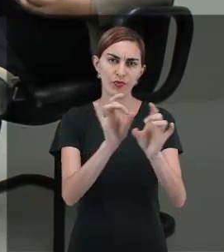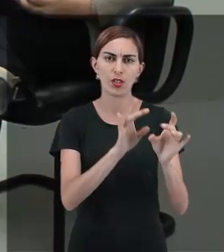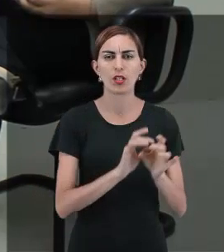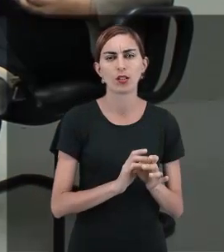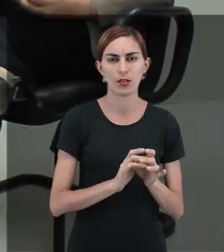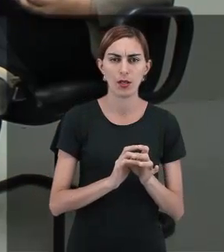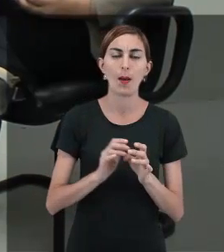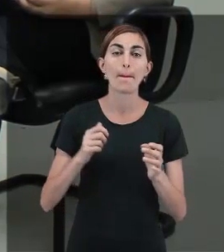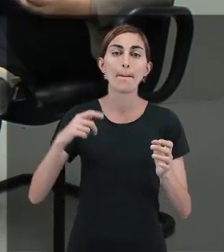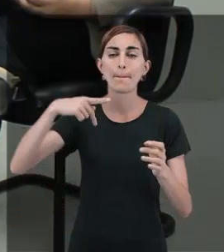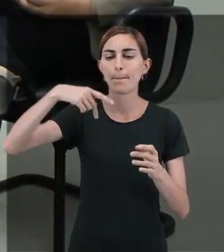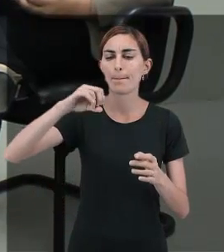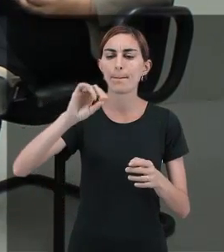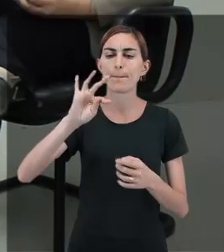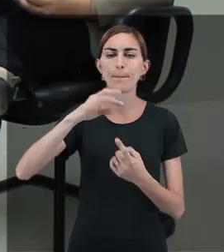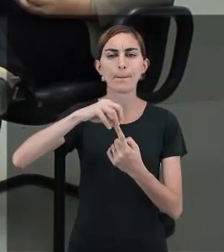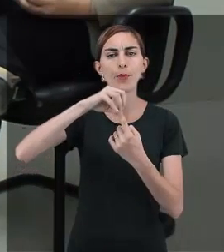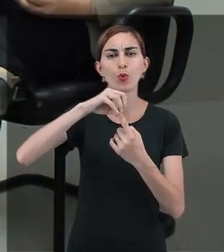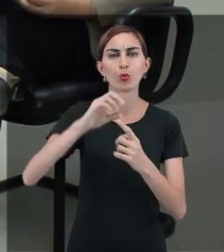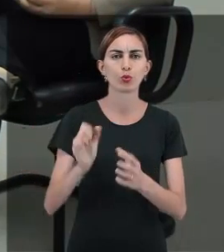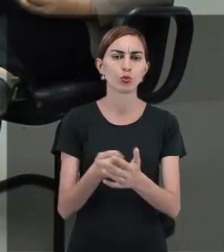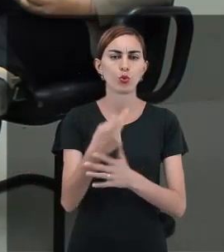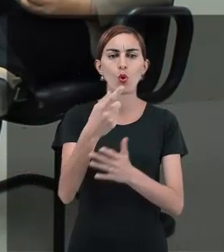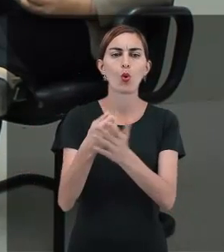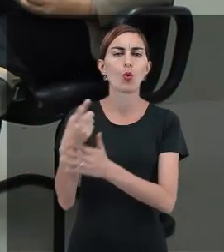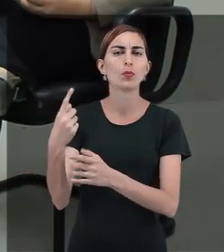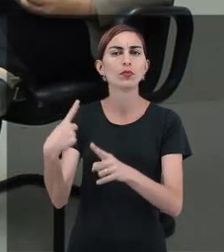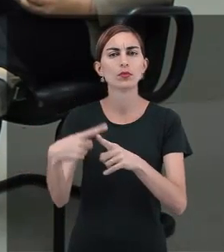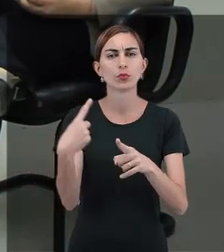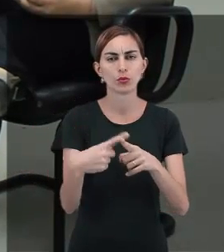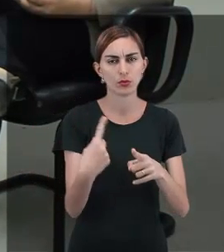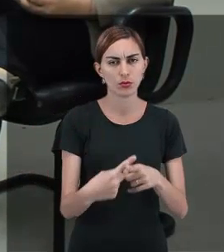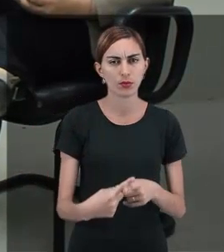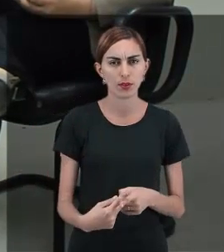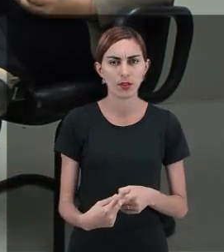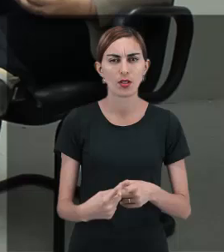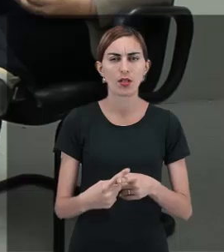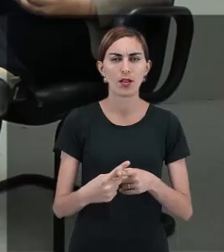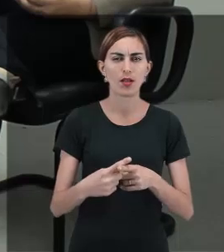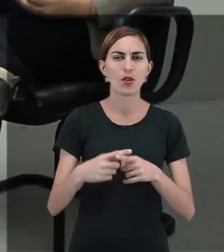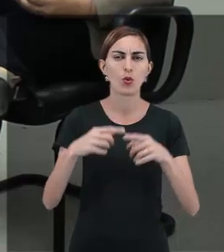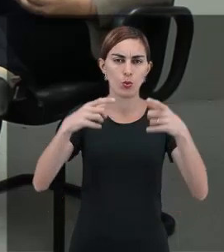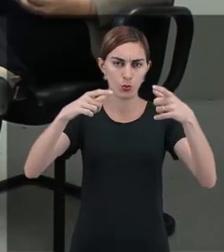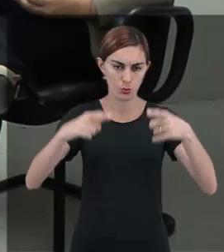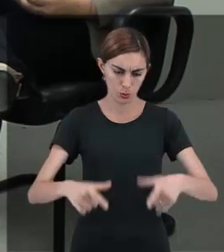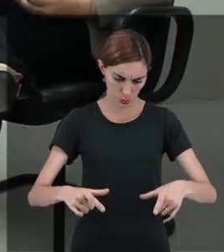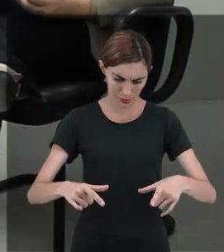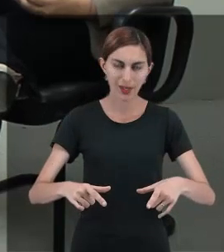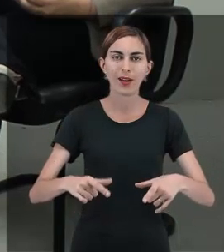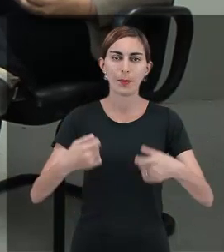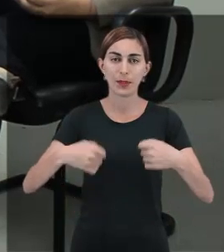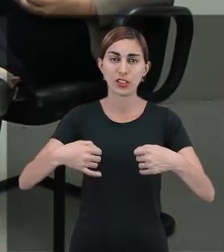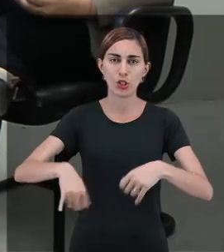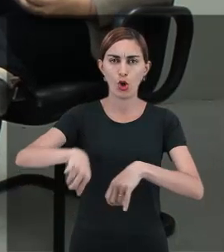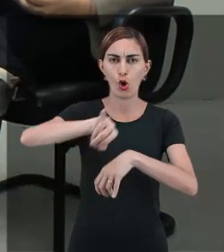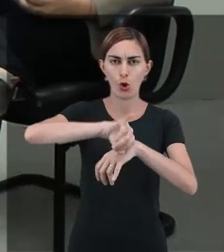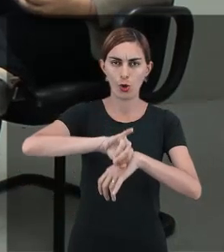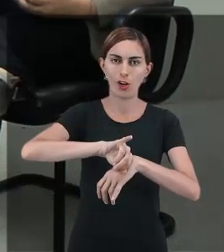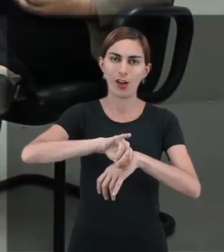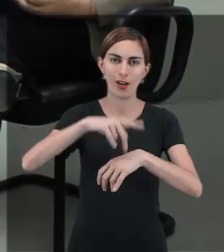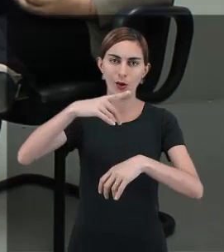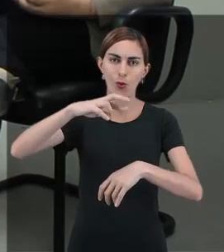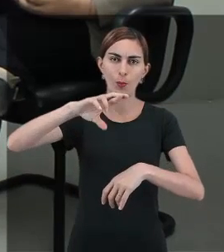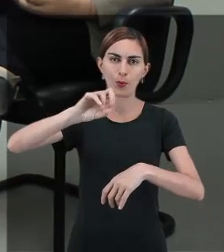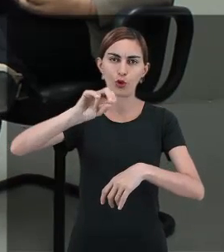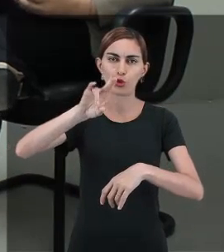de compra. Por que ponto de compra? Porque, na verdade, o local que se deve colocar o produto